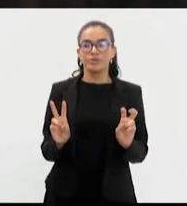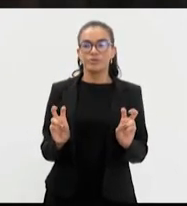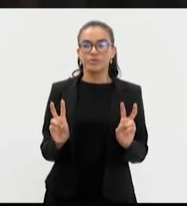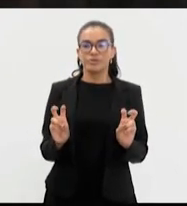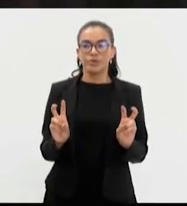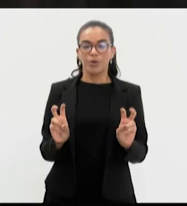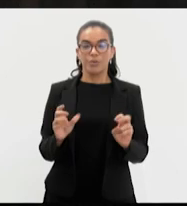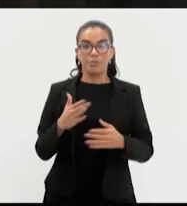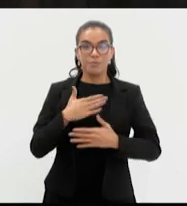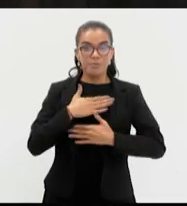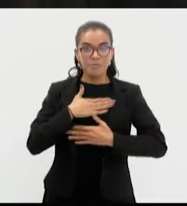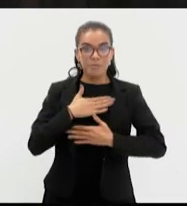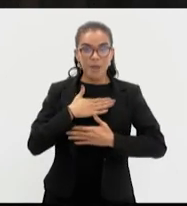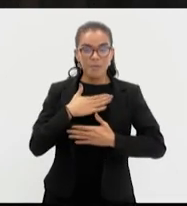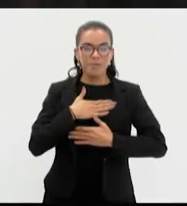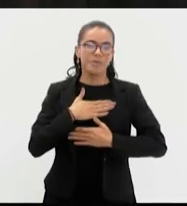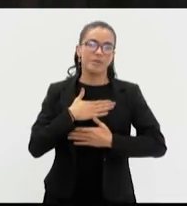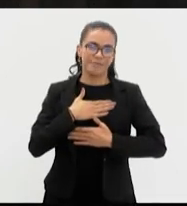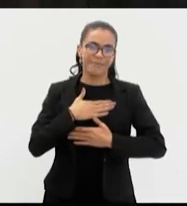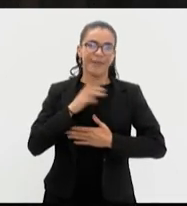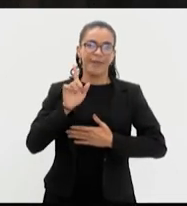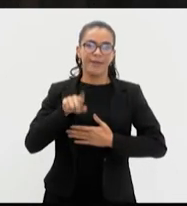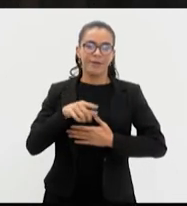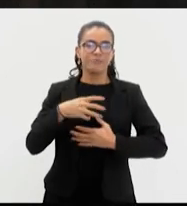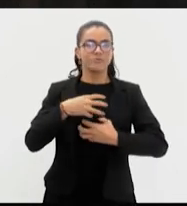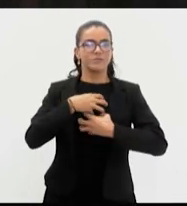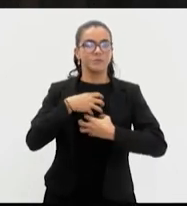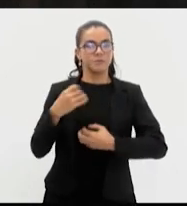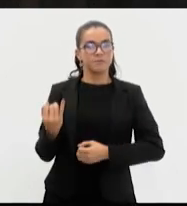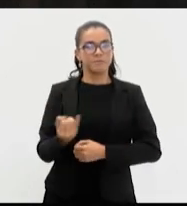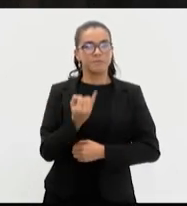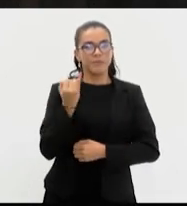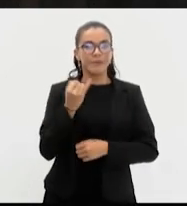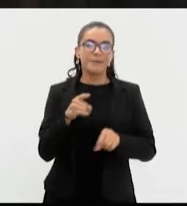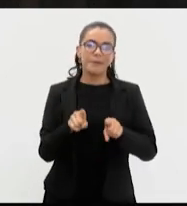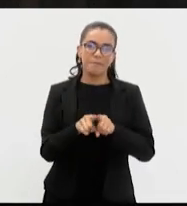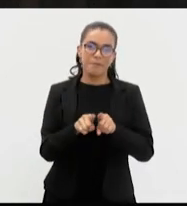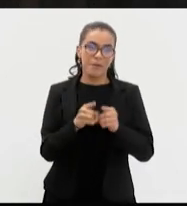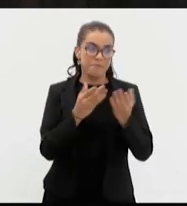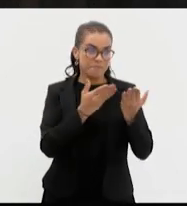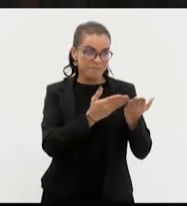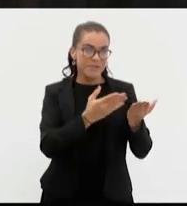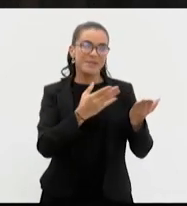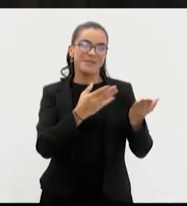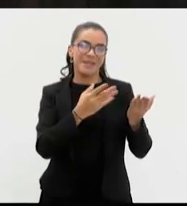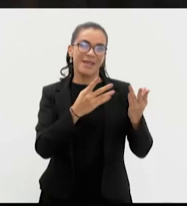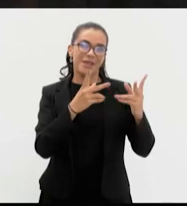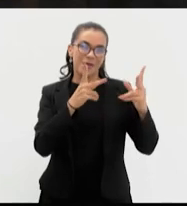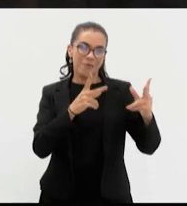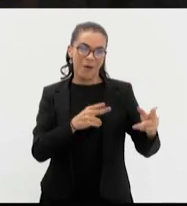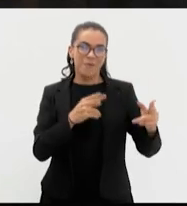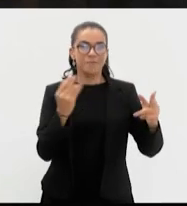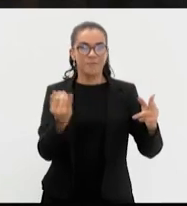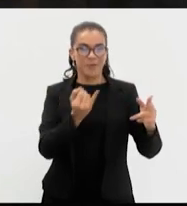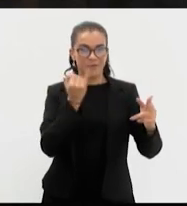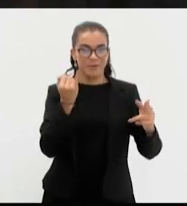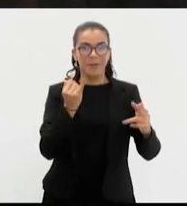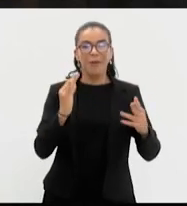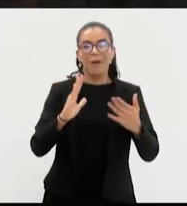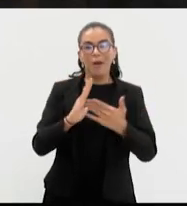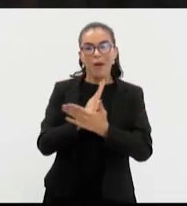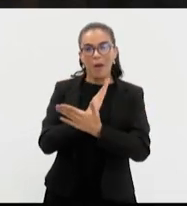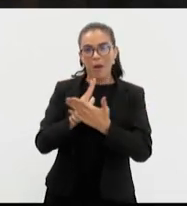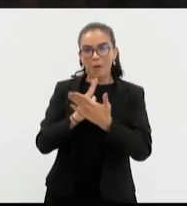que para mim é muito importante como também sei que o é para alguns poucos parlamentares